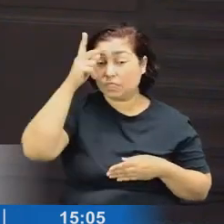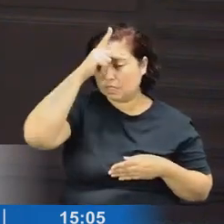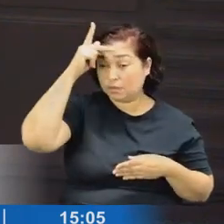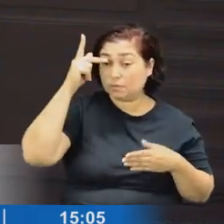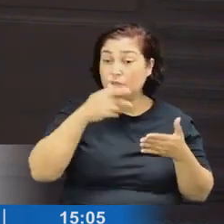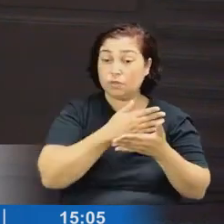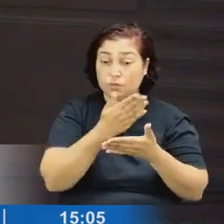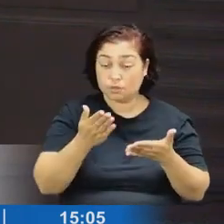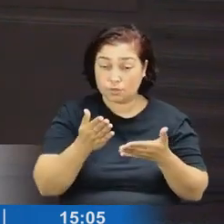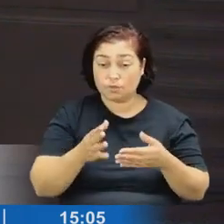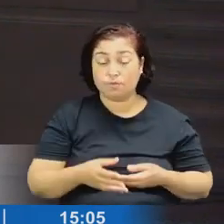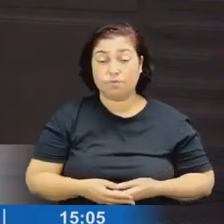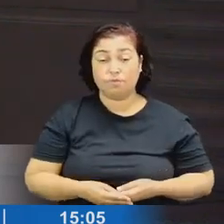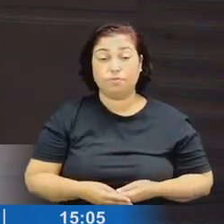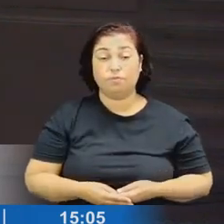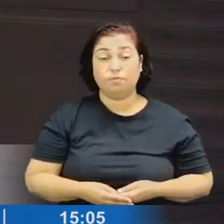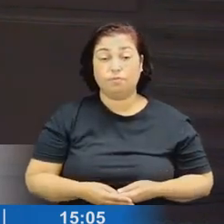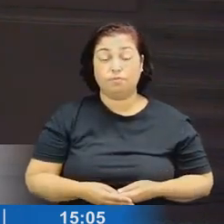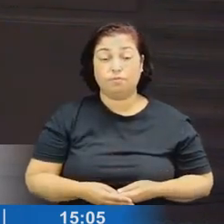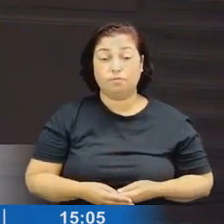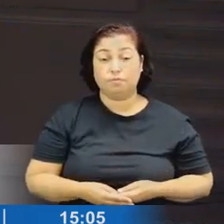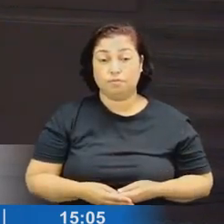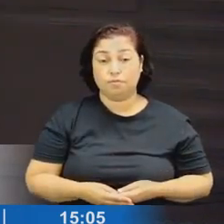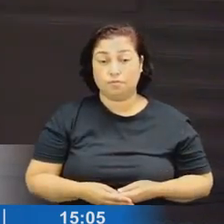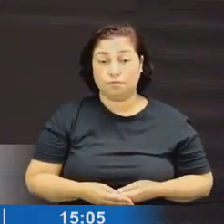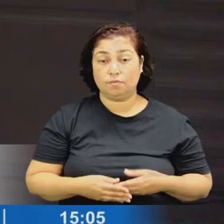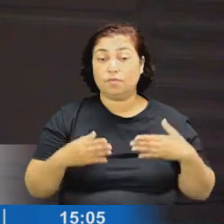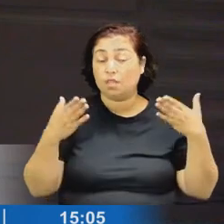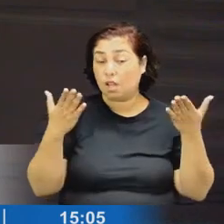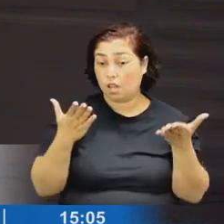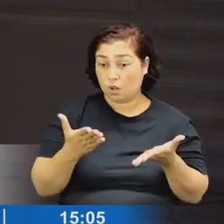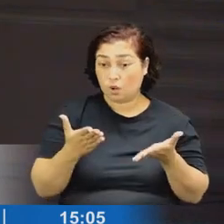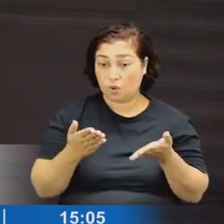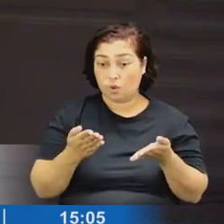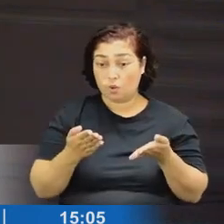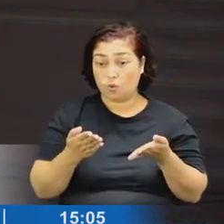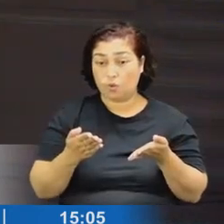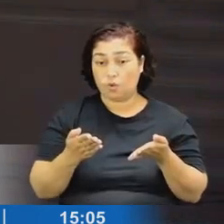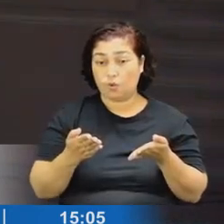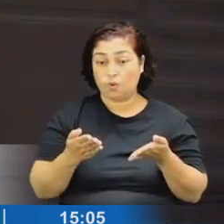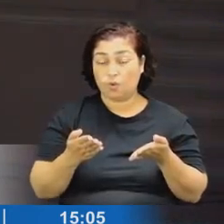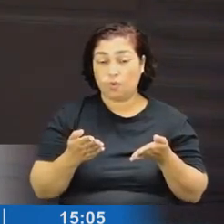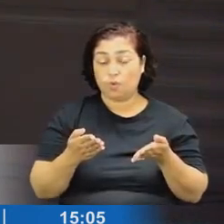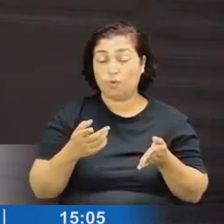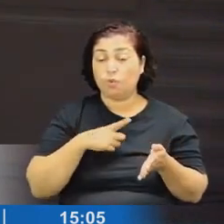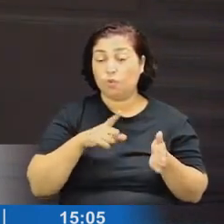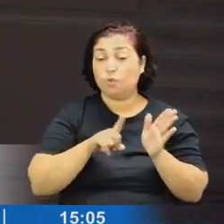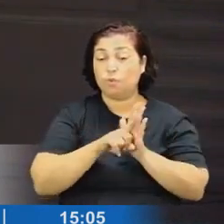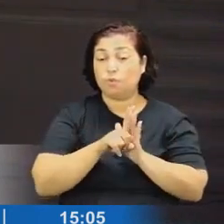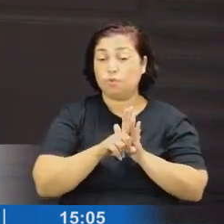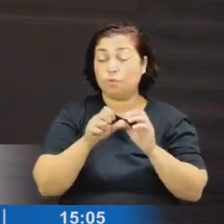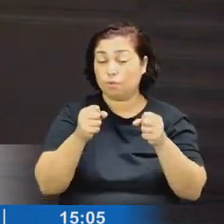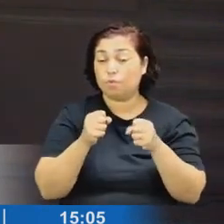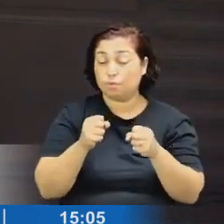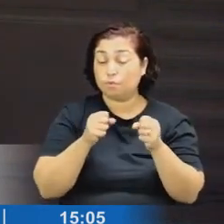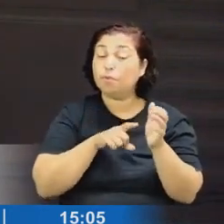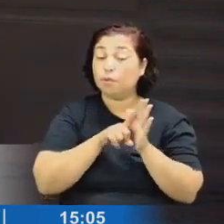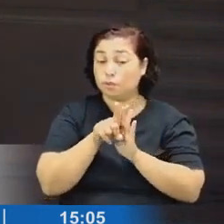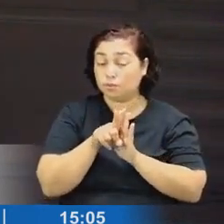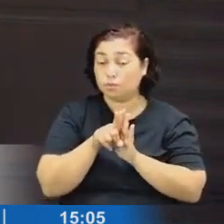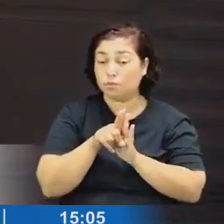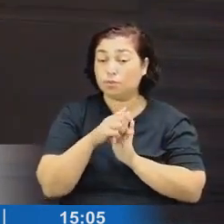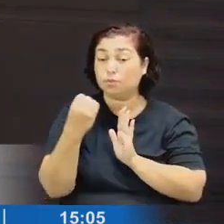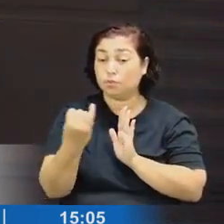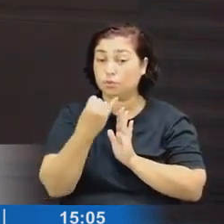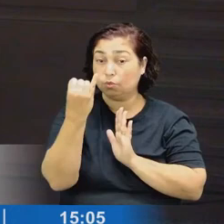é por aí bom gente aí agora a partir de agora se você aparecer em perguntas aí fica à vontade para interromper qualquer momento cara